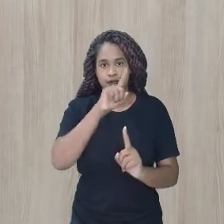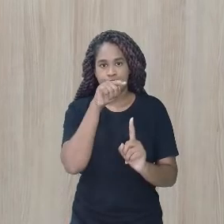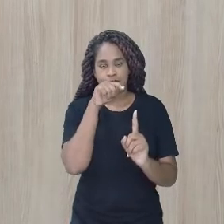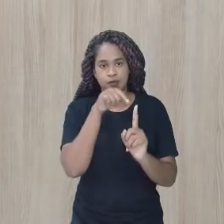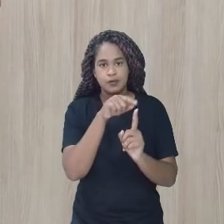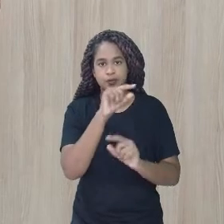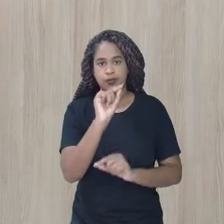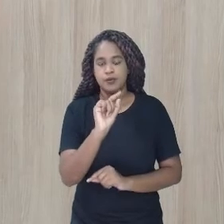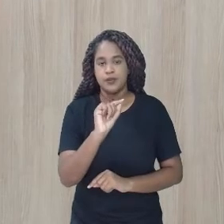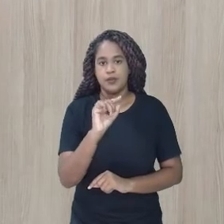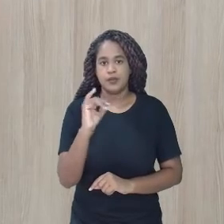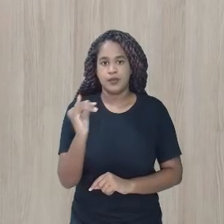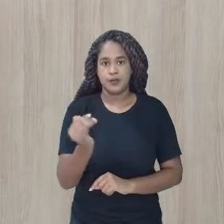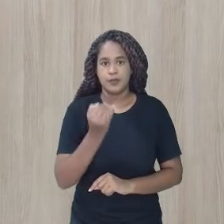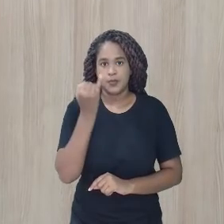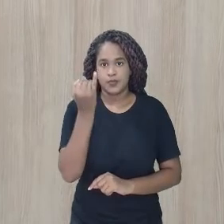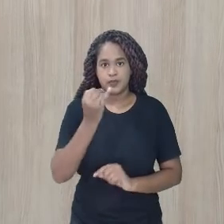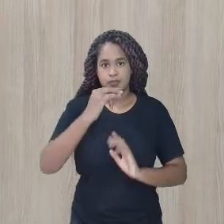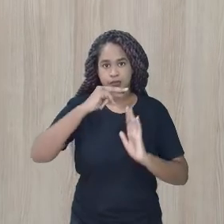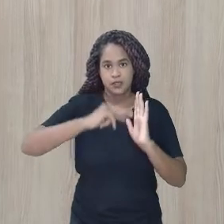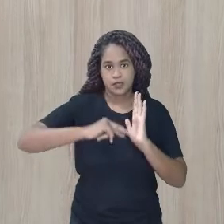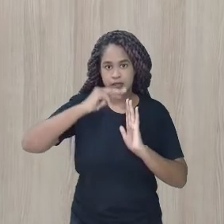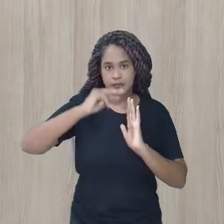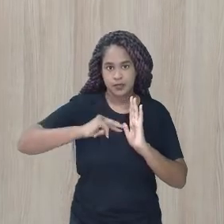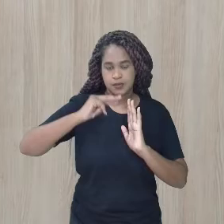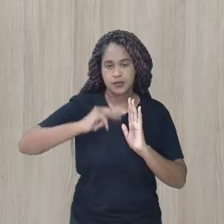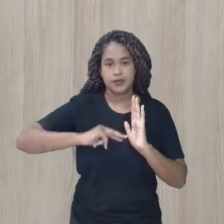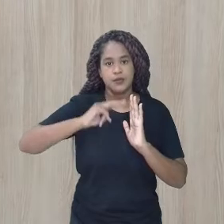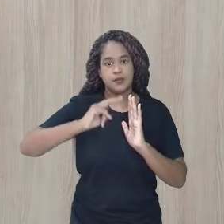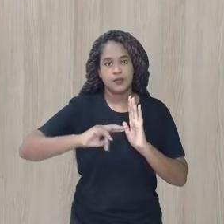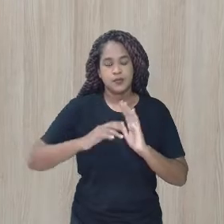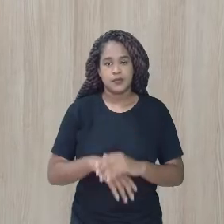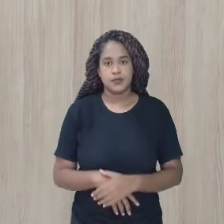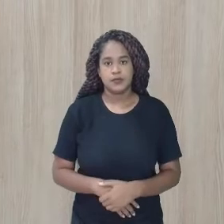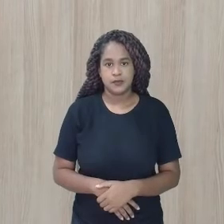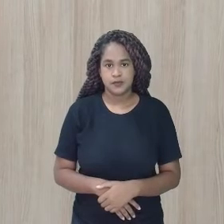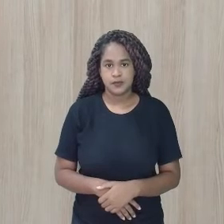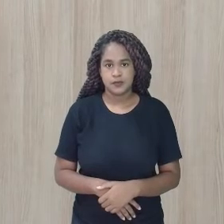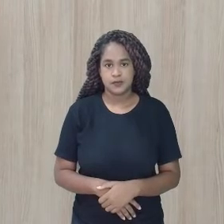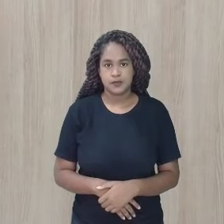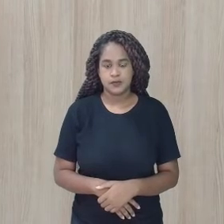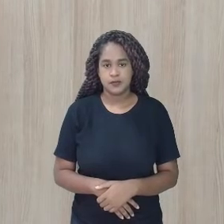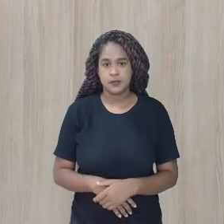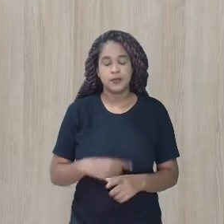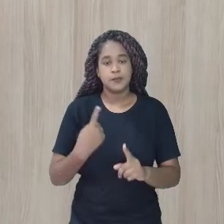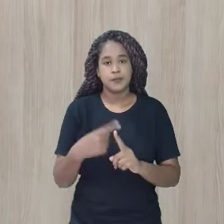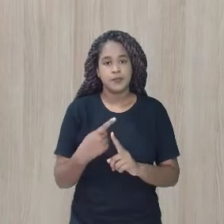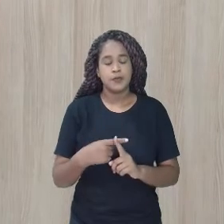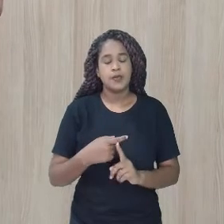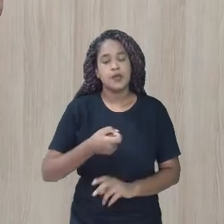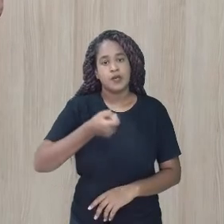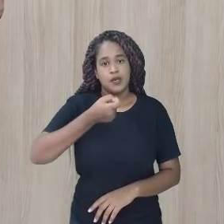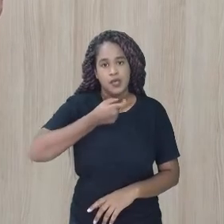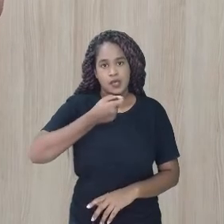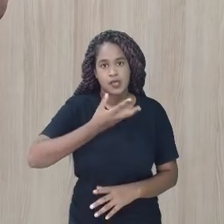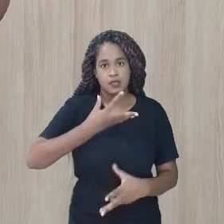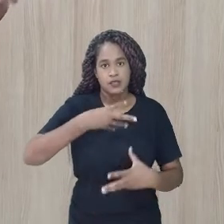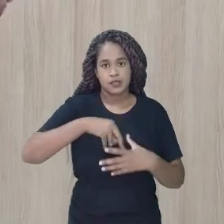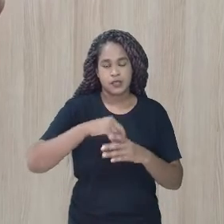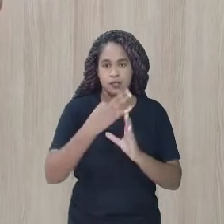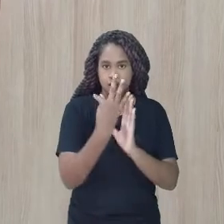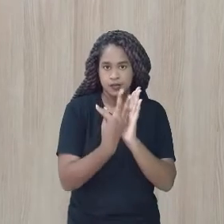da importância da leitura, do ler prestando atenção, porque a graça no texto, não é? Na anedota, na